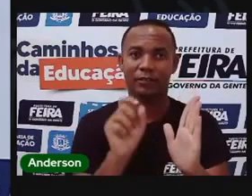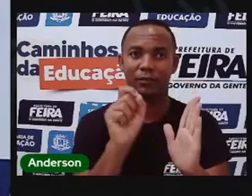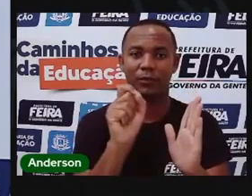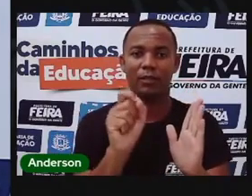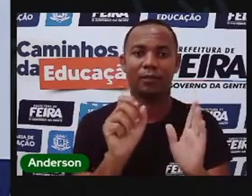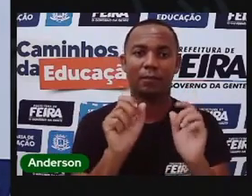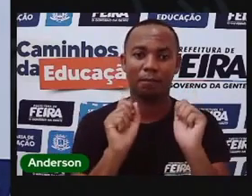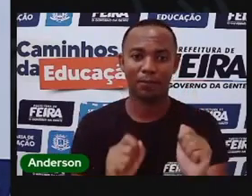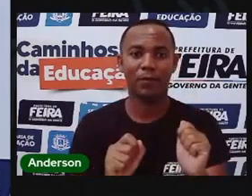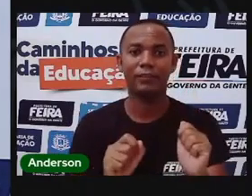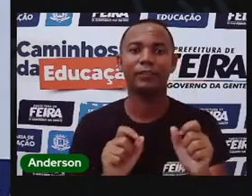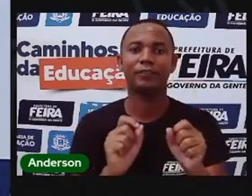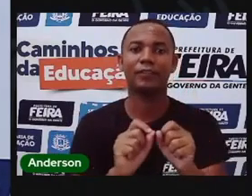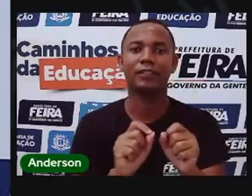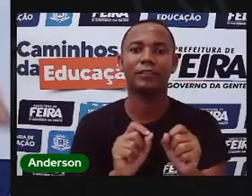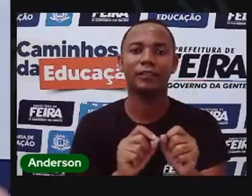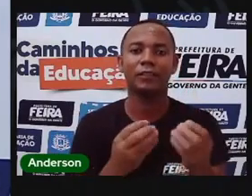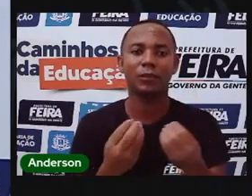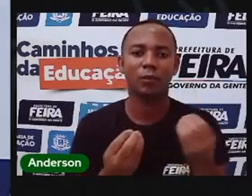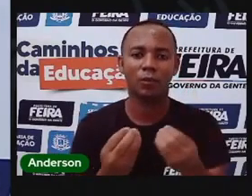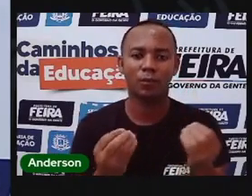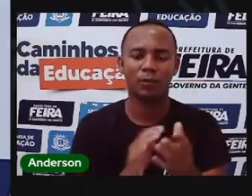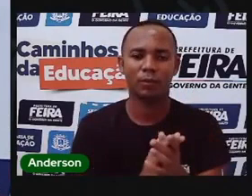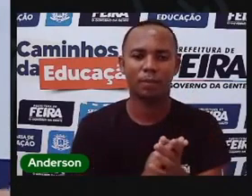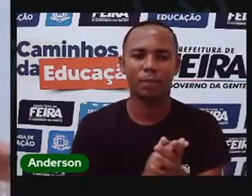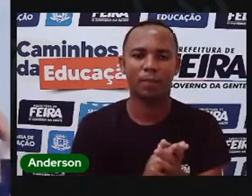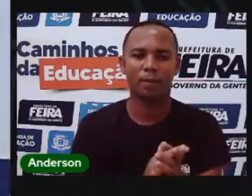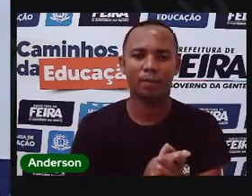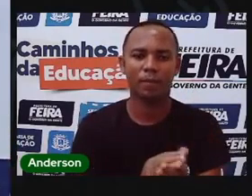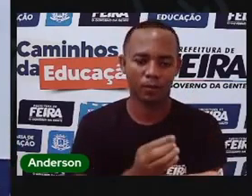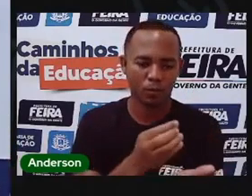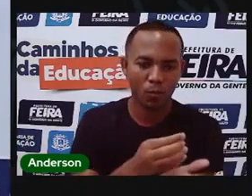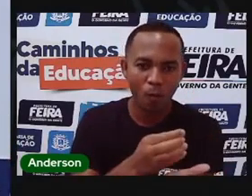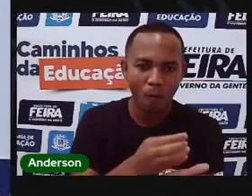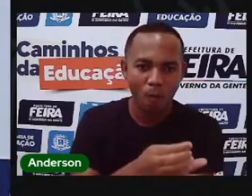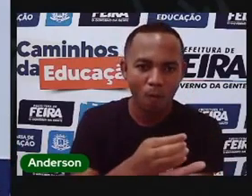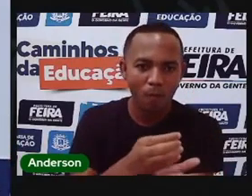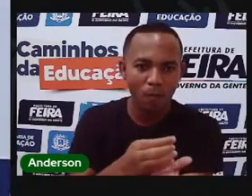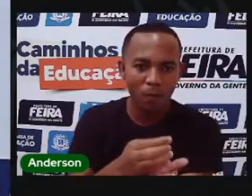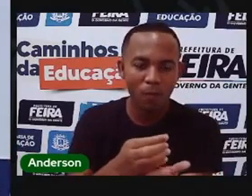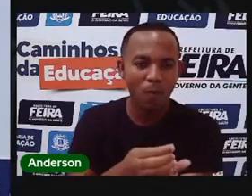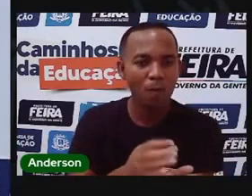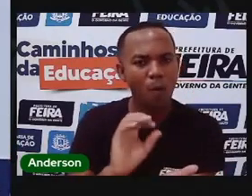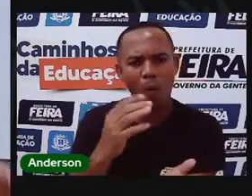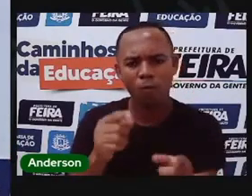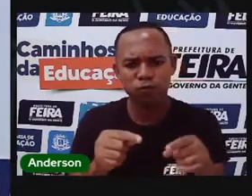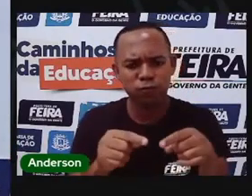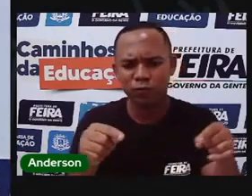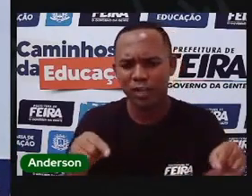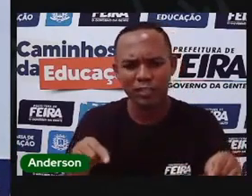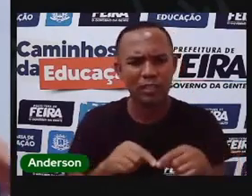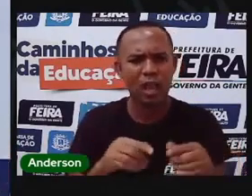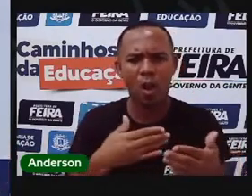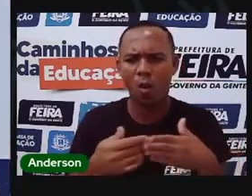vocês podem fazer? Bom, peguem copinhos descartáveis, vasilhinhas de margarina, o potinho que